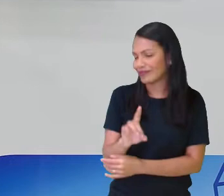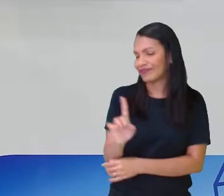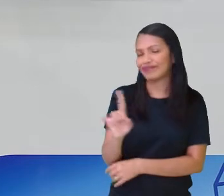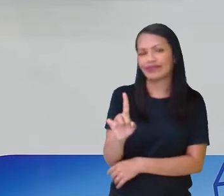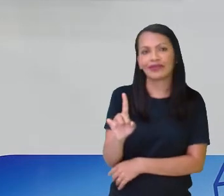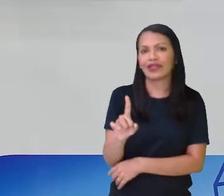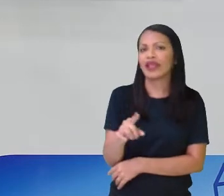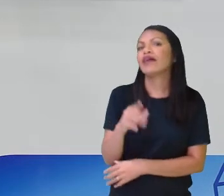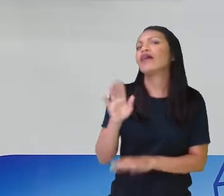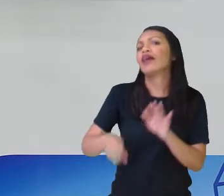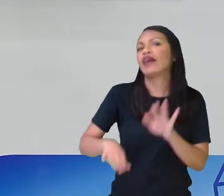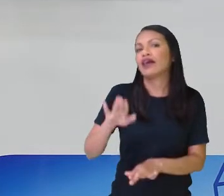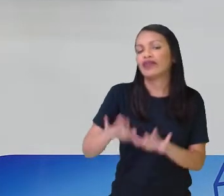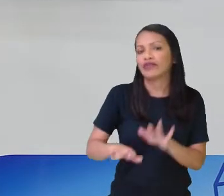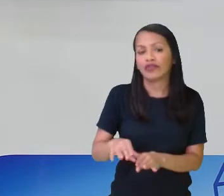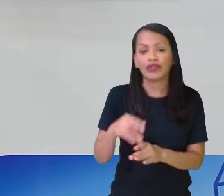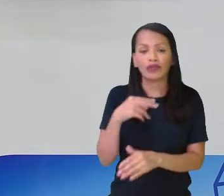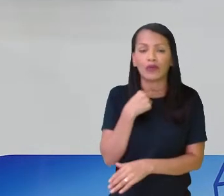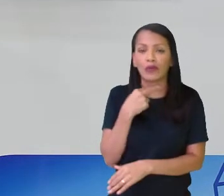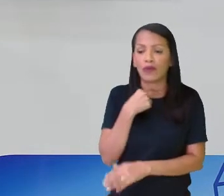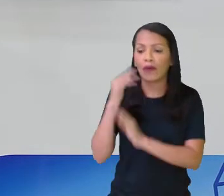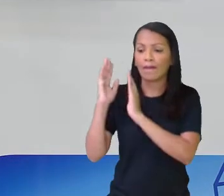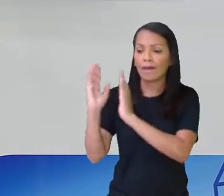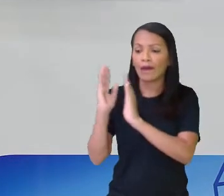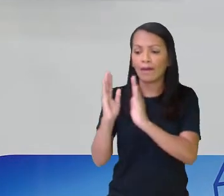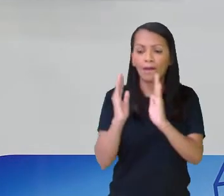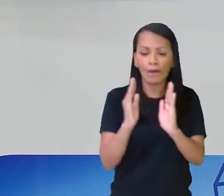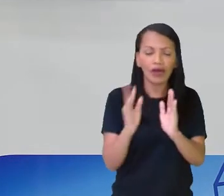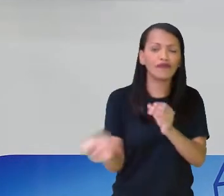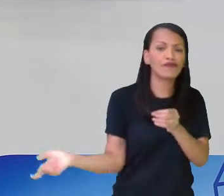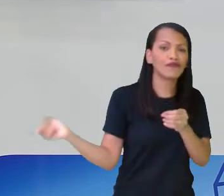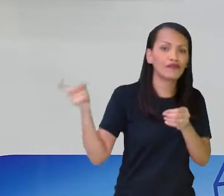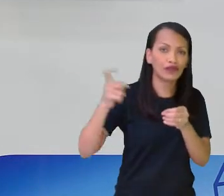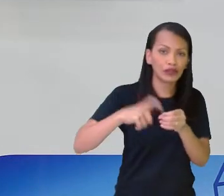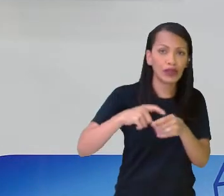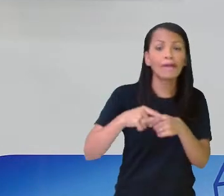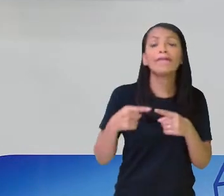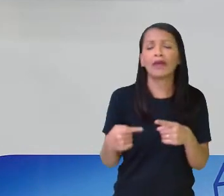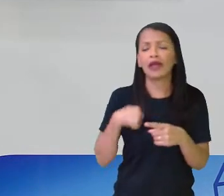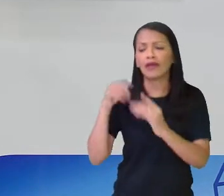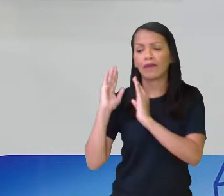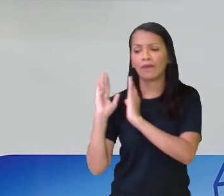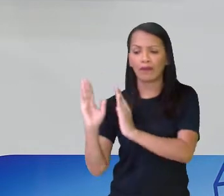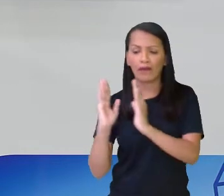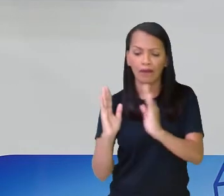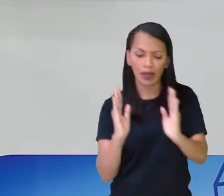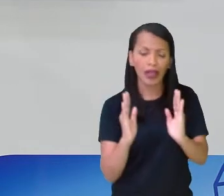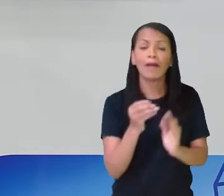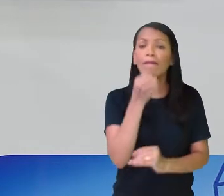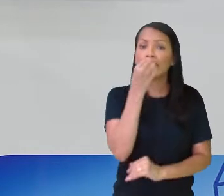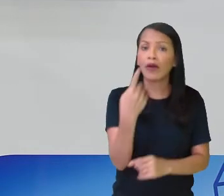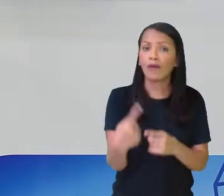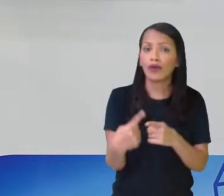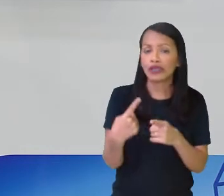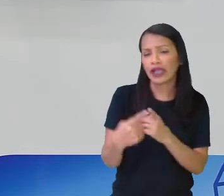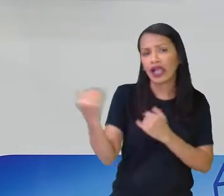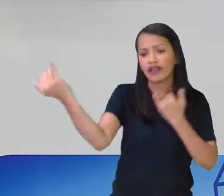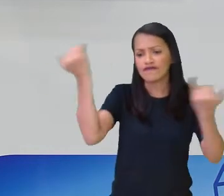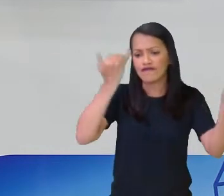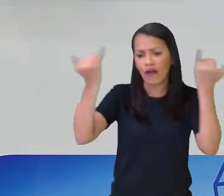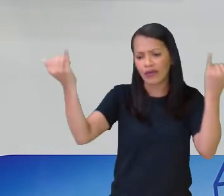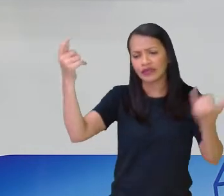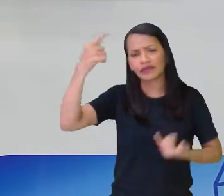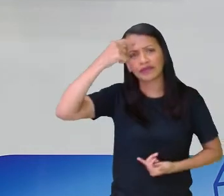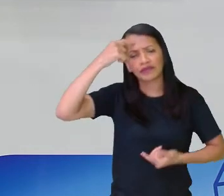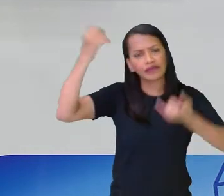Às vezes não dá para ser assim uma sequência, temos que voltar depois, mas quando é uma sequência assim é bom porque a informação está fresquinha na mente, você